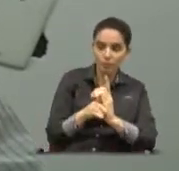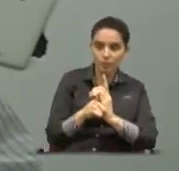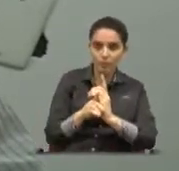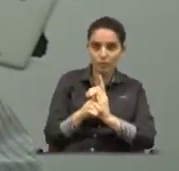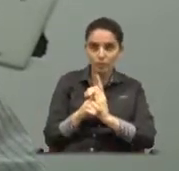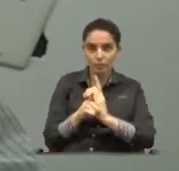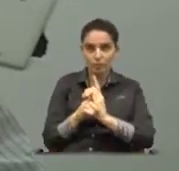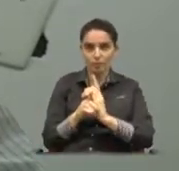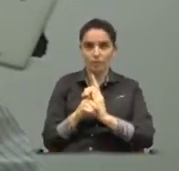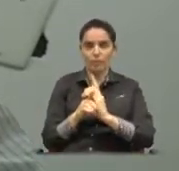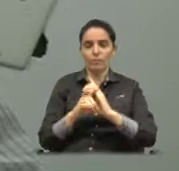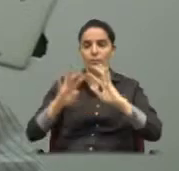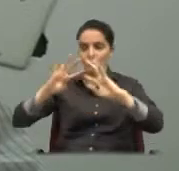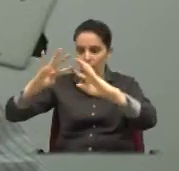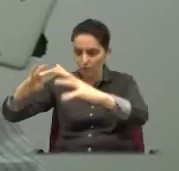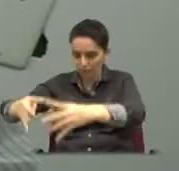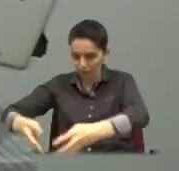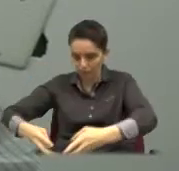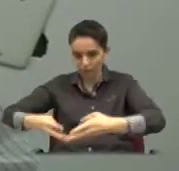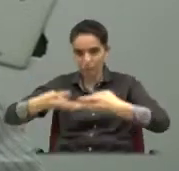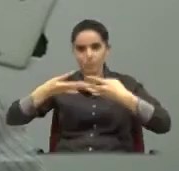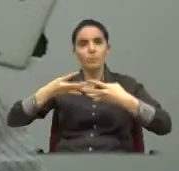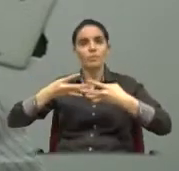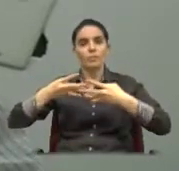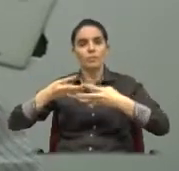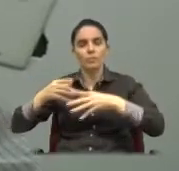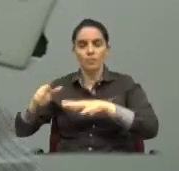segunda quinzena de outubro de